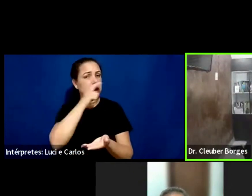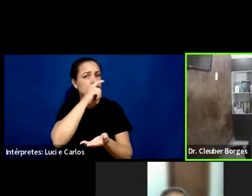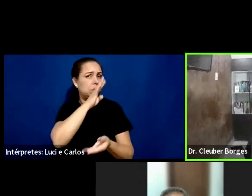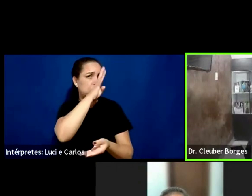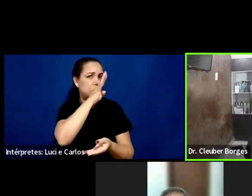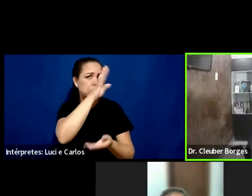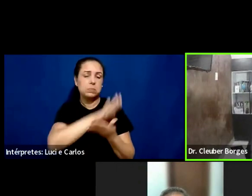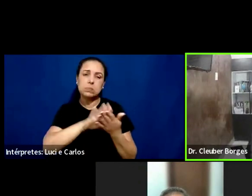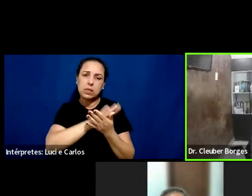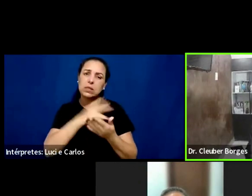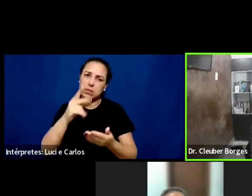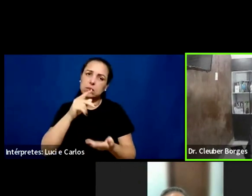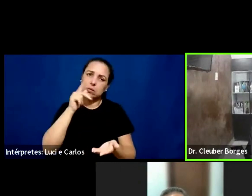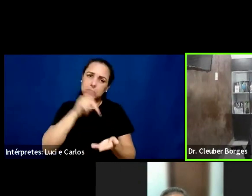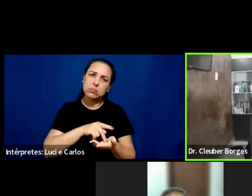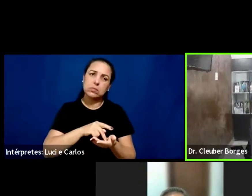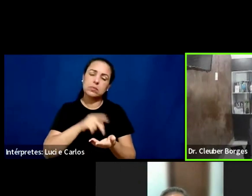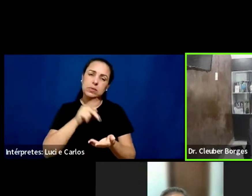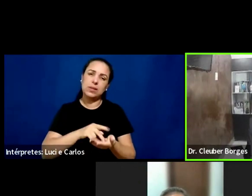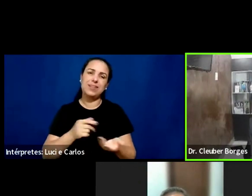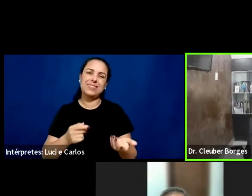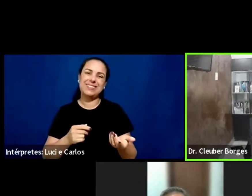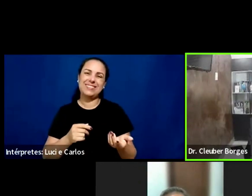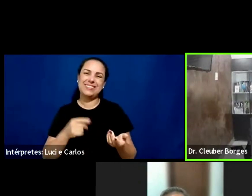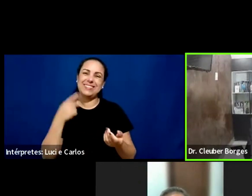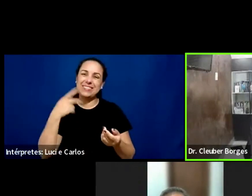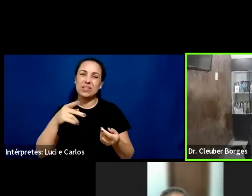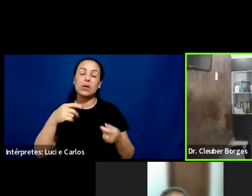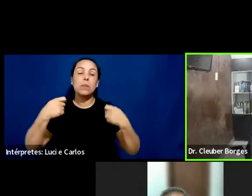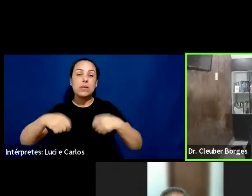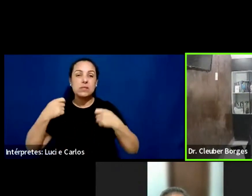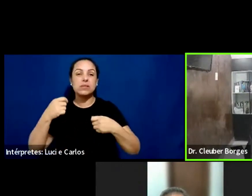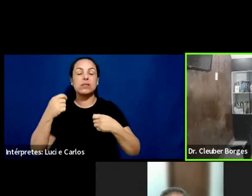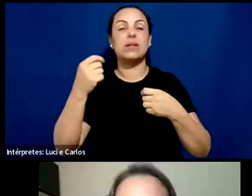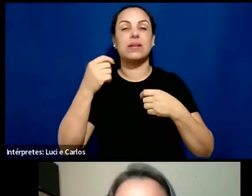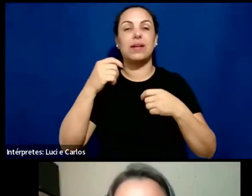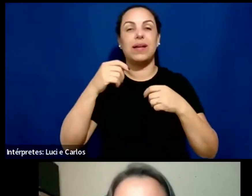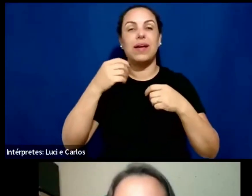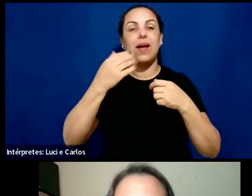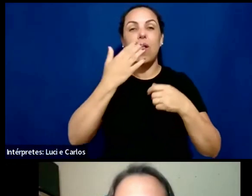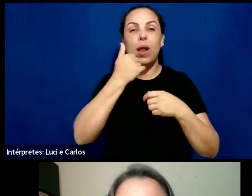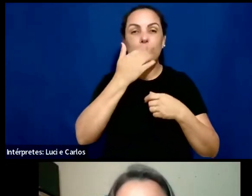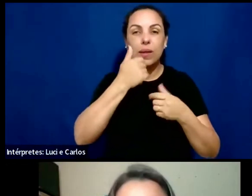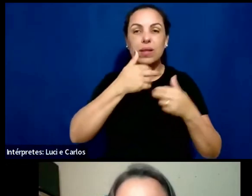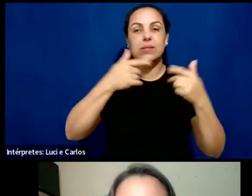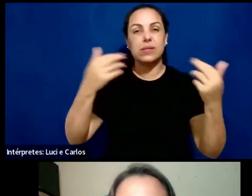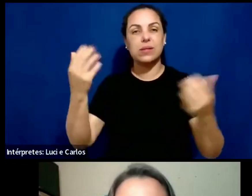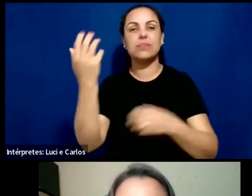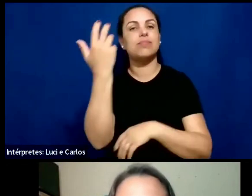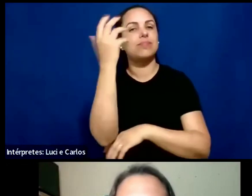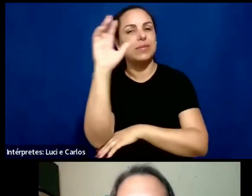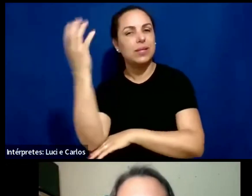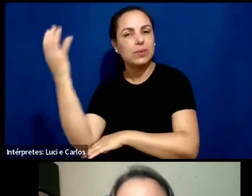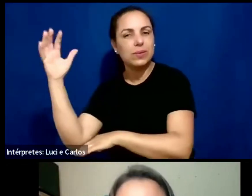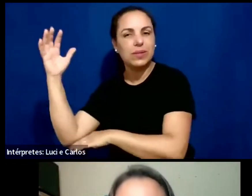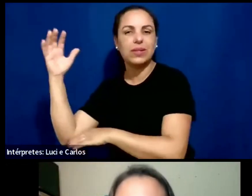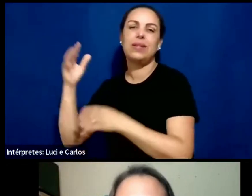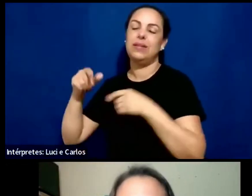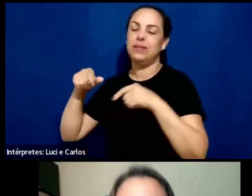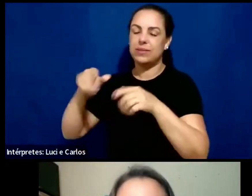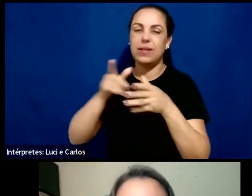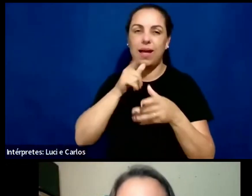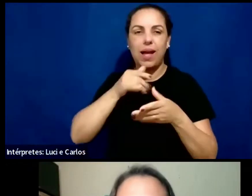ele produz e com os itens da natureza. O nosso corpo precisa de natureza, e a água